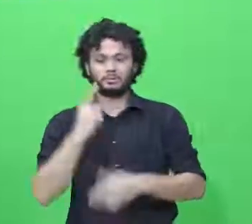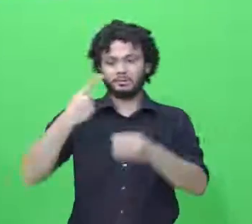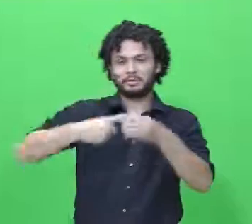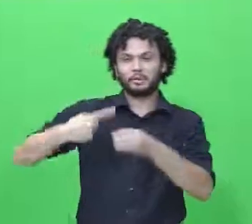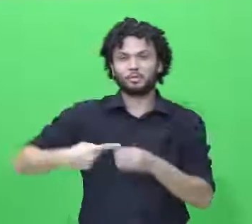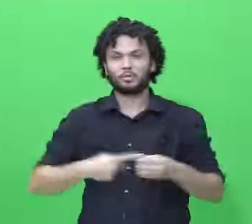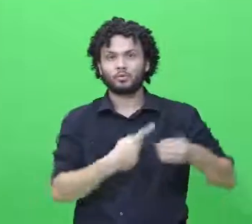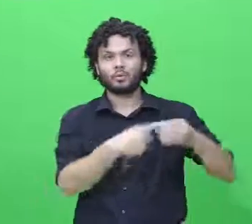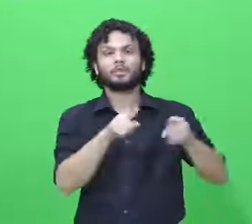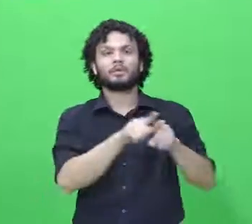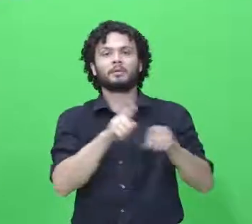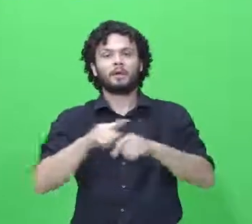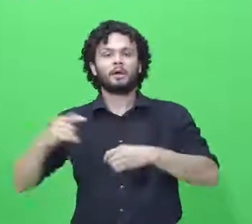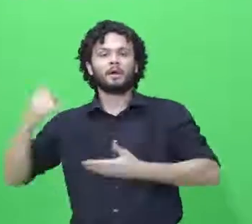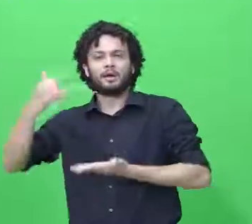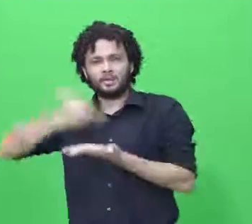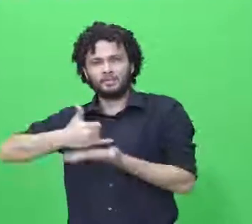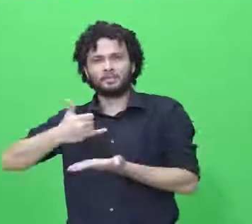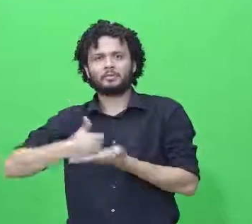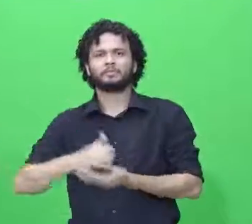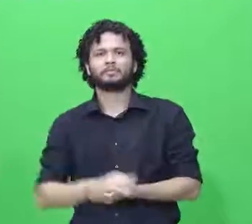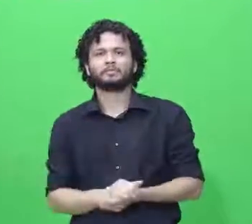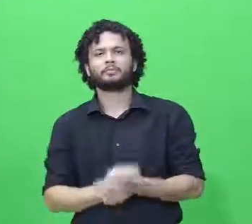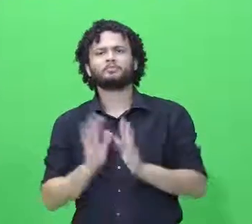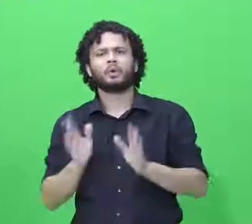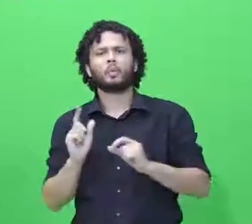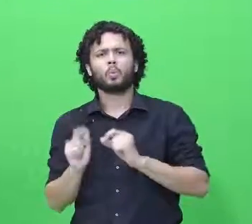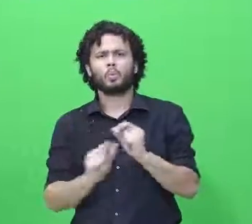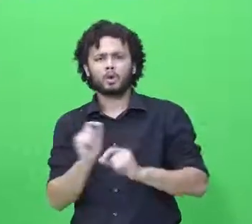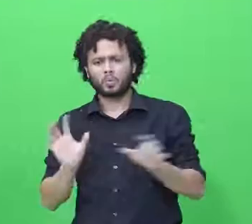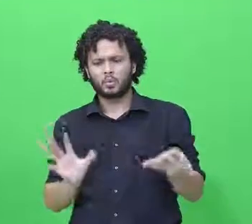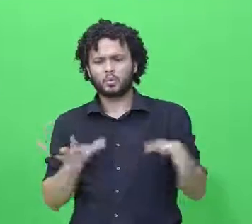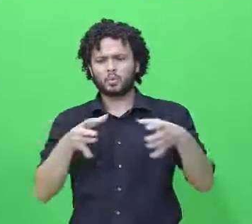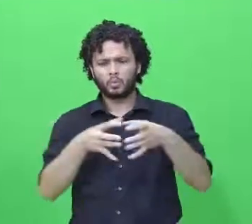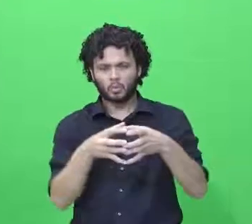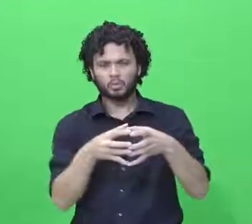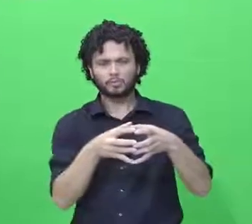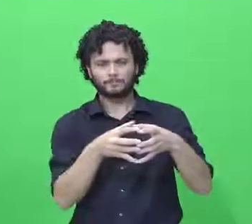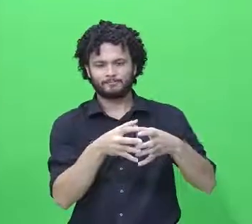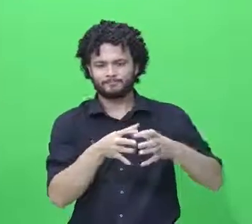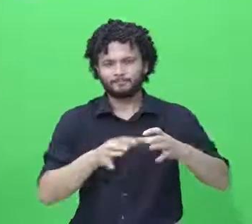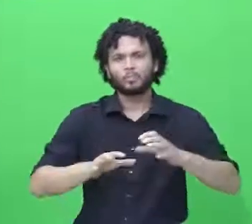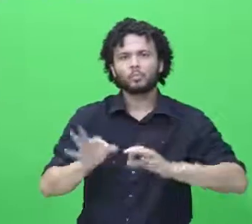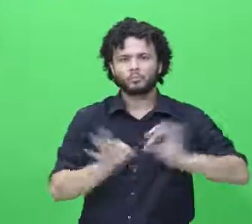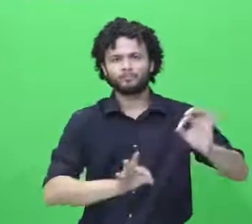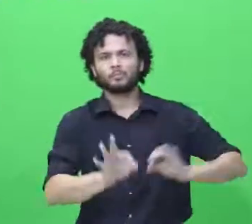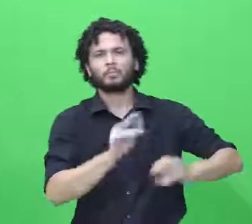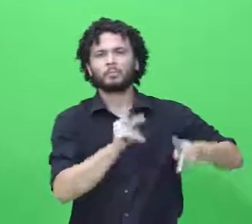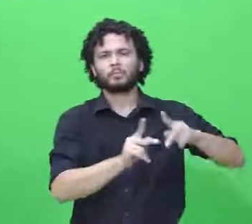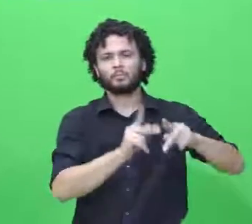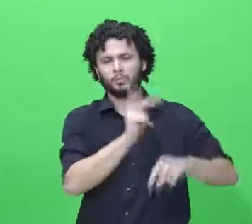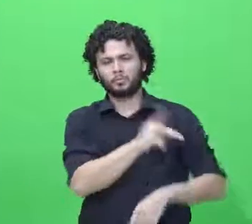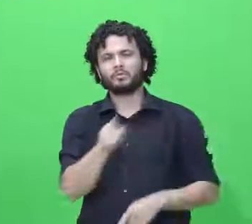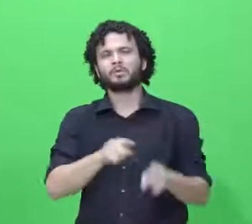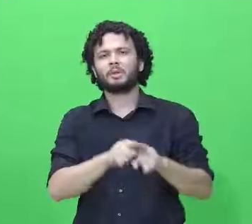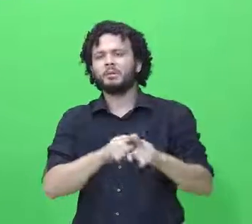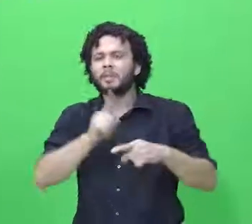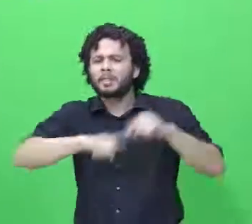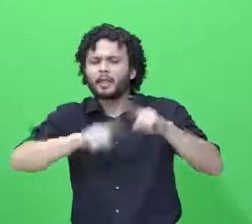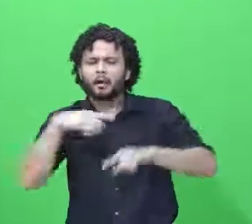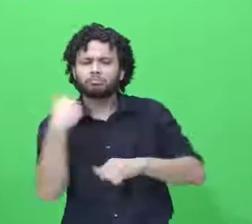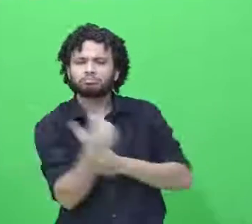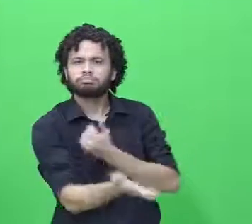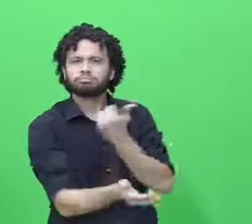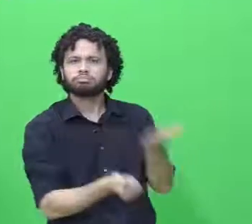e da capital, né? Nós estamos comunicando diretamente com eles, formamos um grupo de orientação, onde eles estão recebendo os